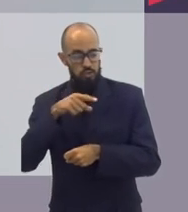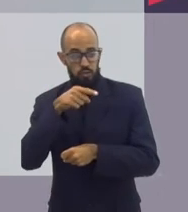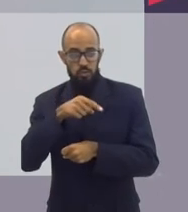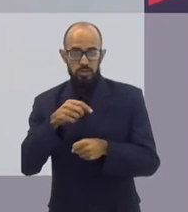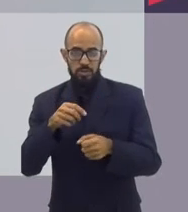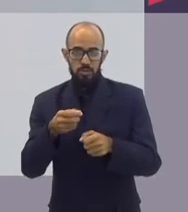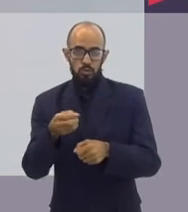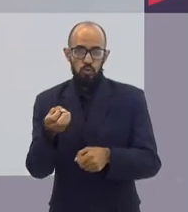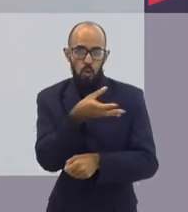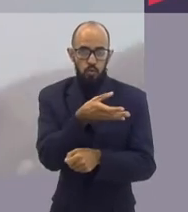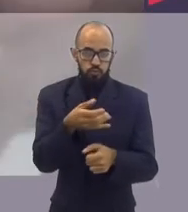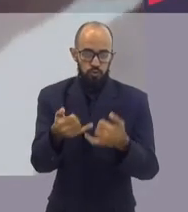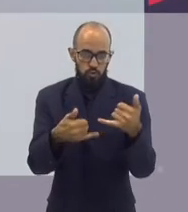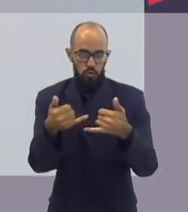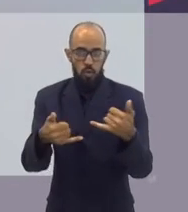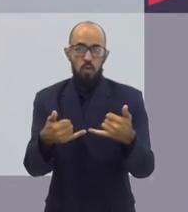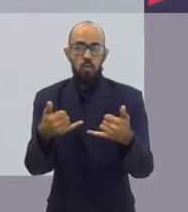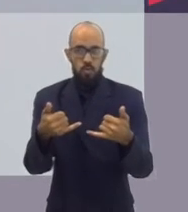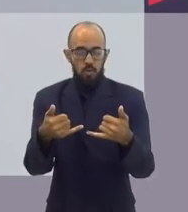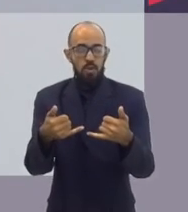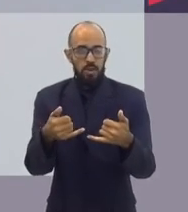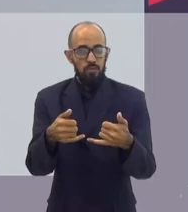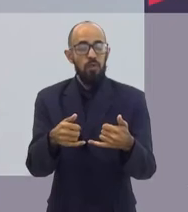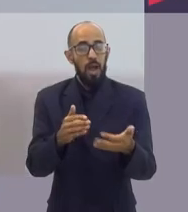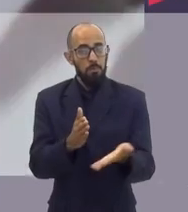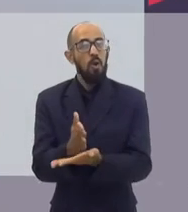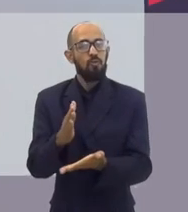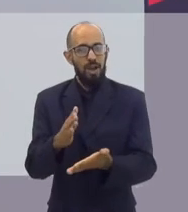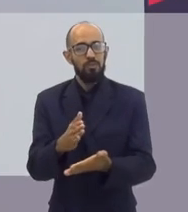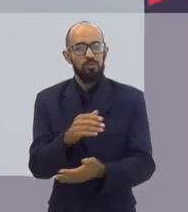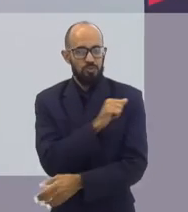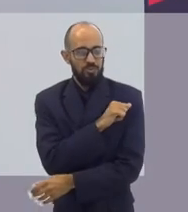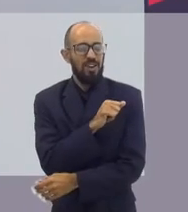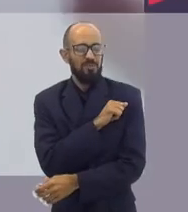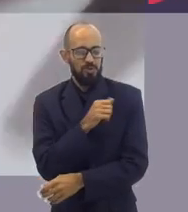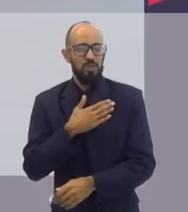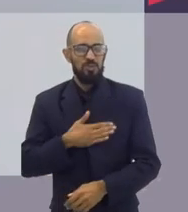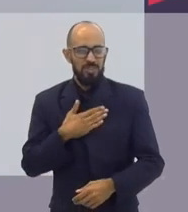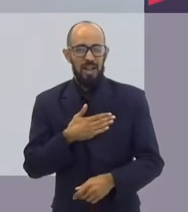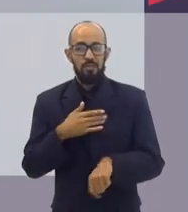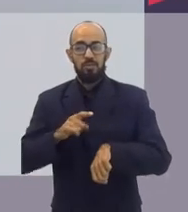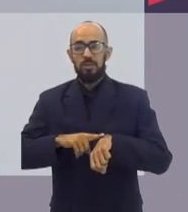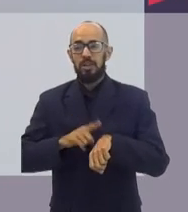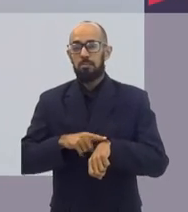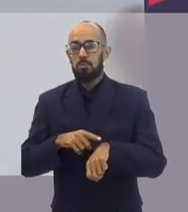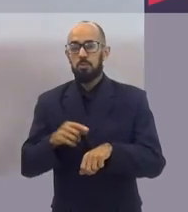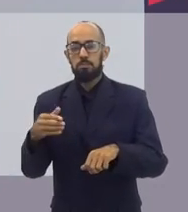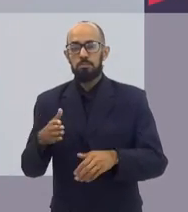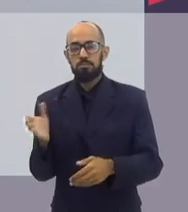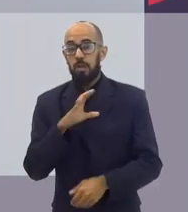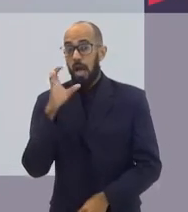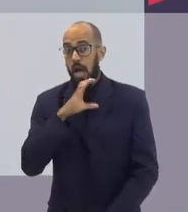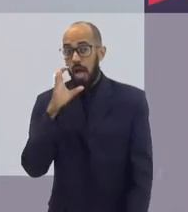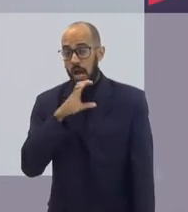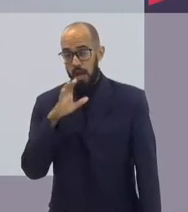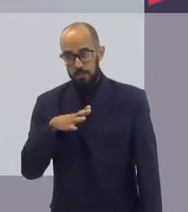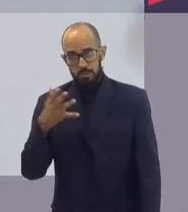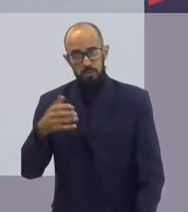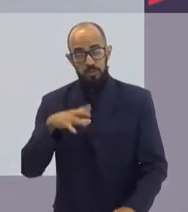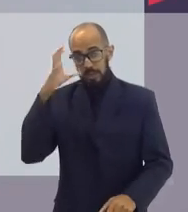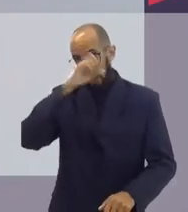a participação, a parte lúdica, o aluno, o tempo passa muito rápido, né?